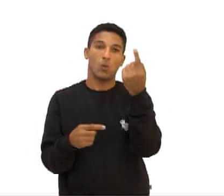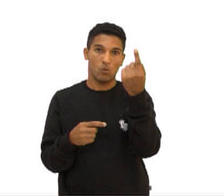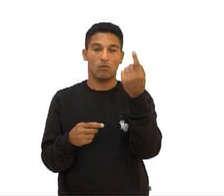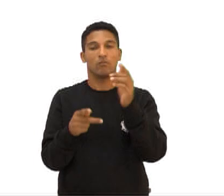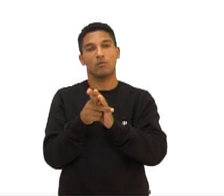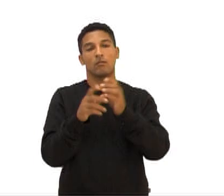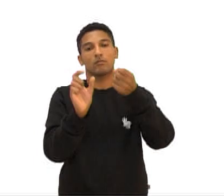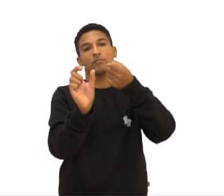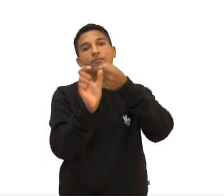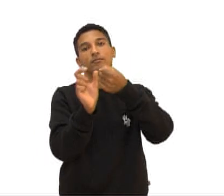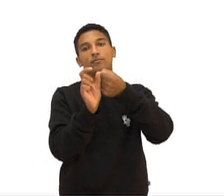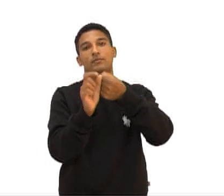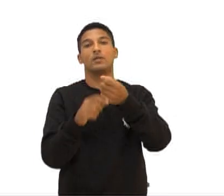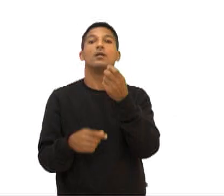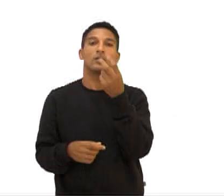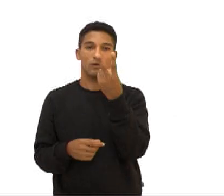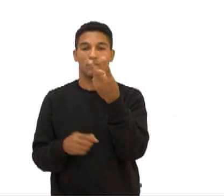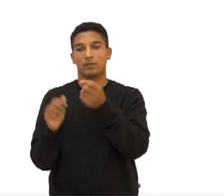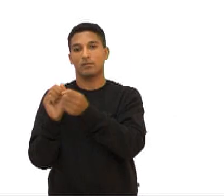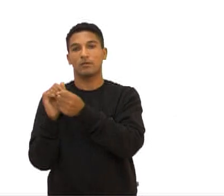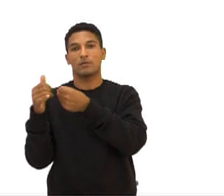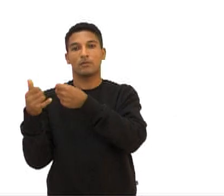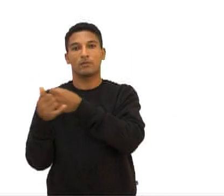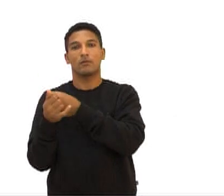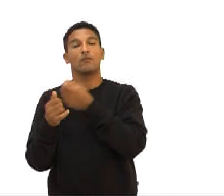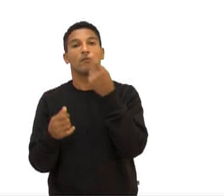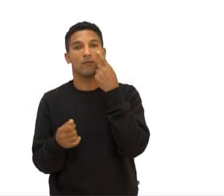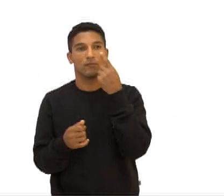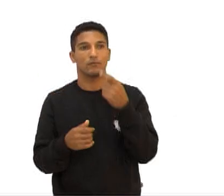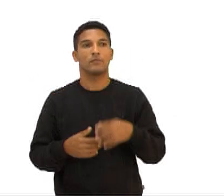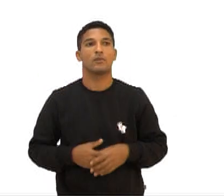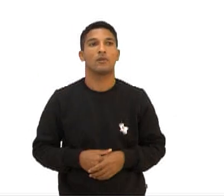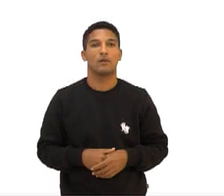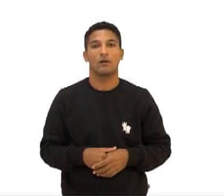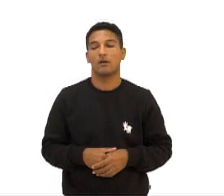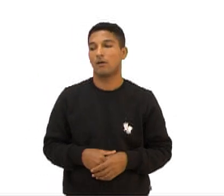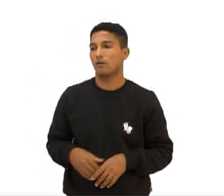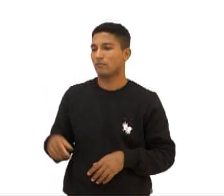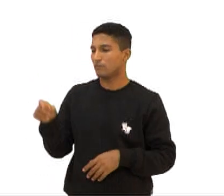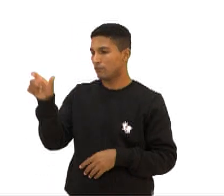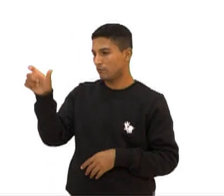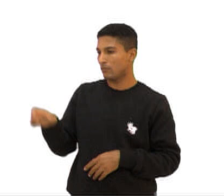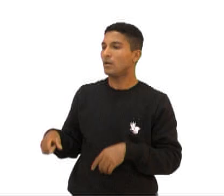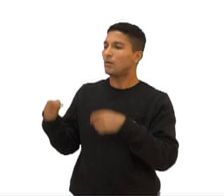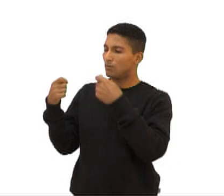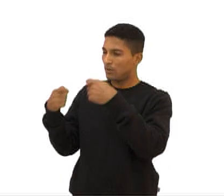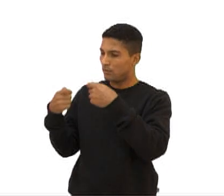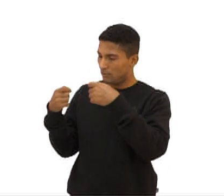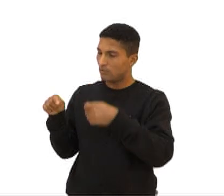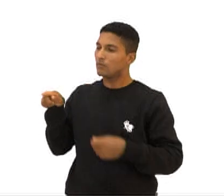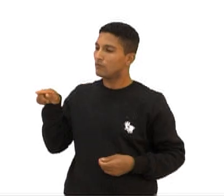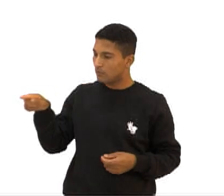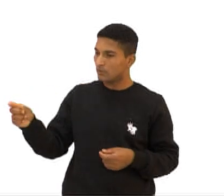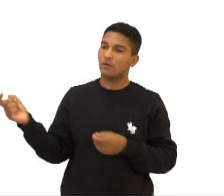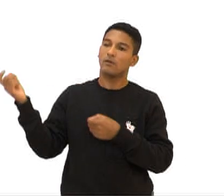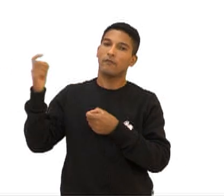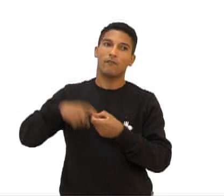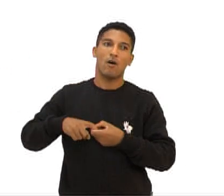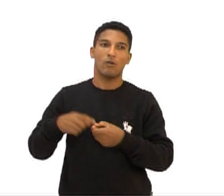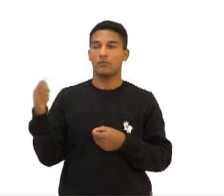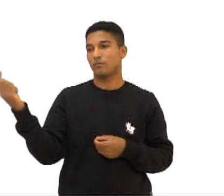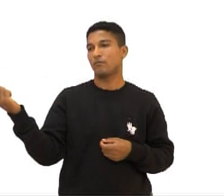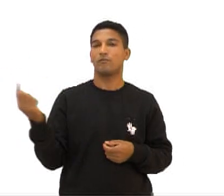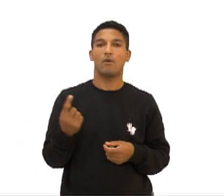substantiva, 2 para adjetiva. É necessário que você volte. Olha ali, volte, volta,